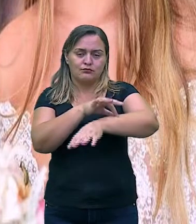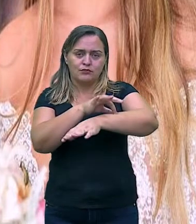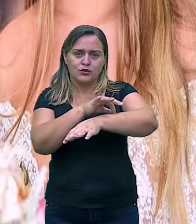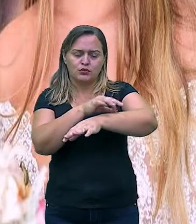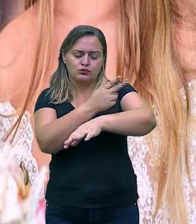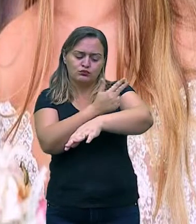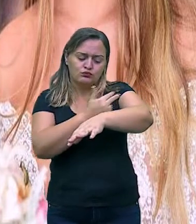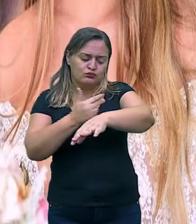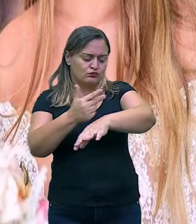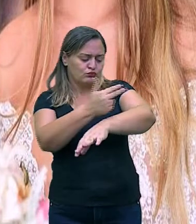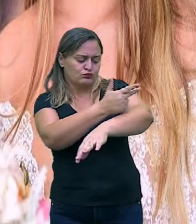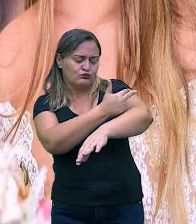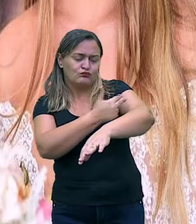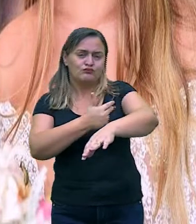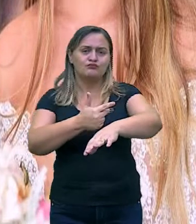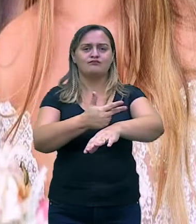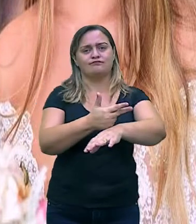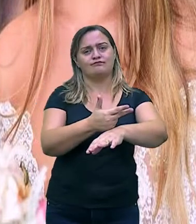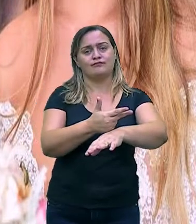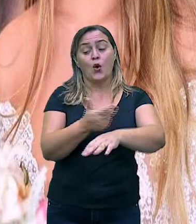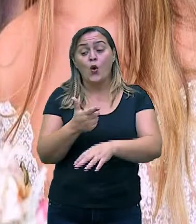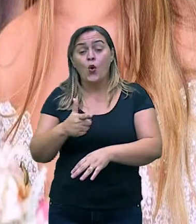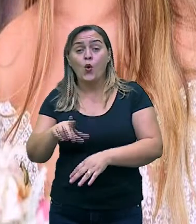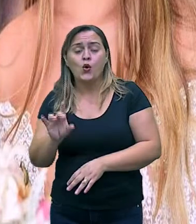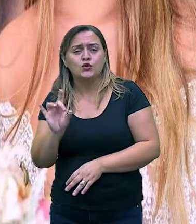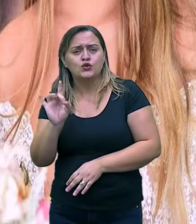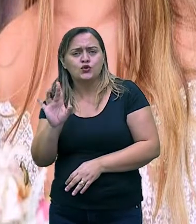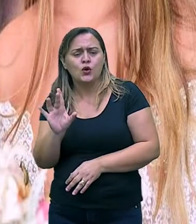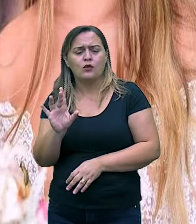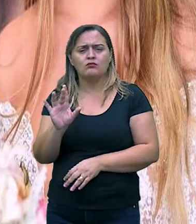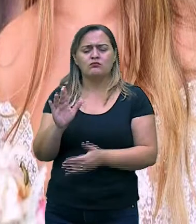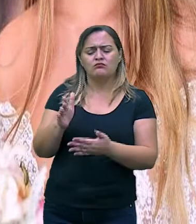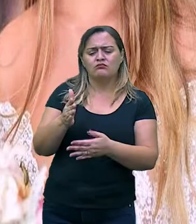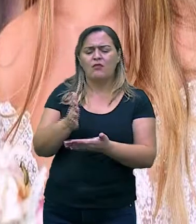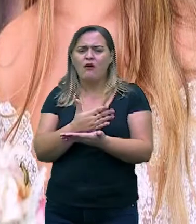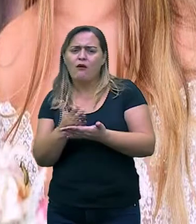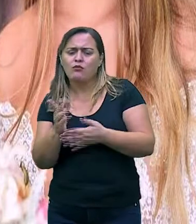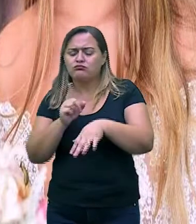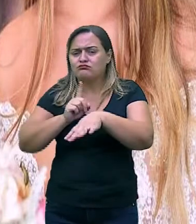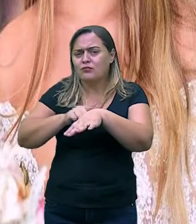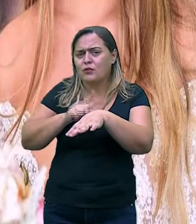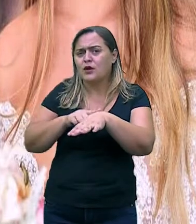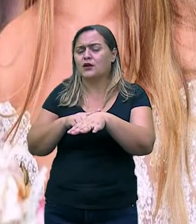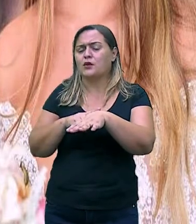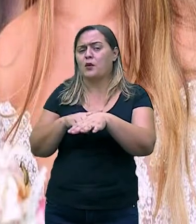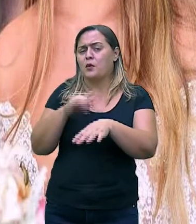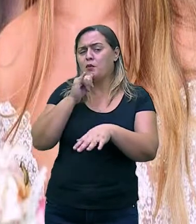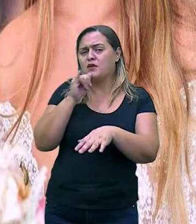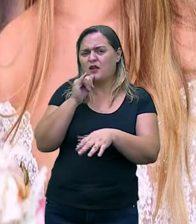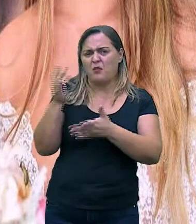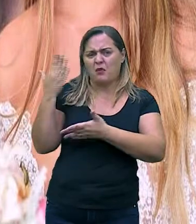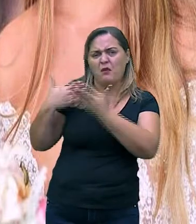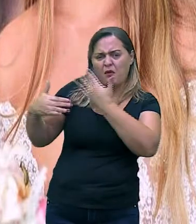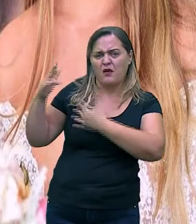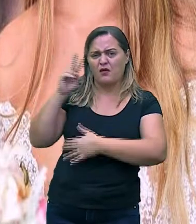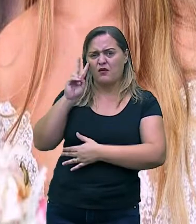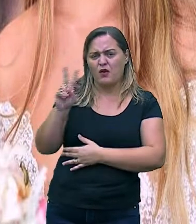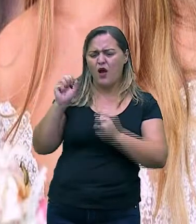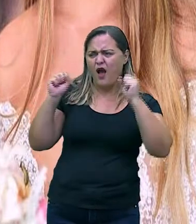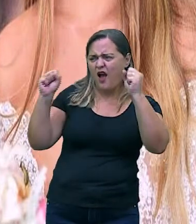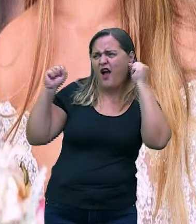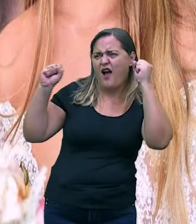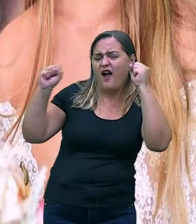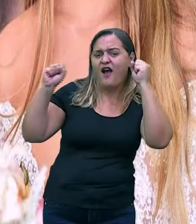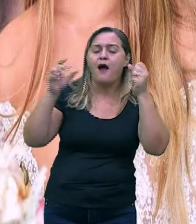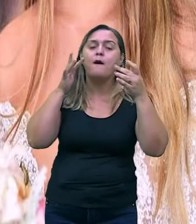se pintam e apenas algumas horas para se juntar a uma torcida durante uma partida esportiva. Foi o que nós mostramos antes. Né? A